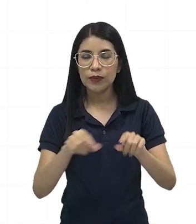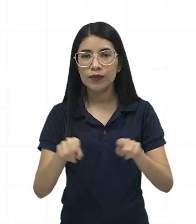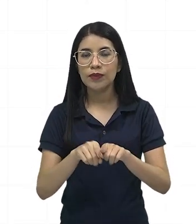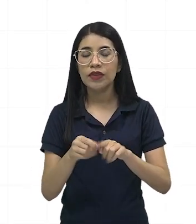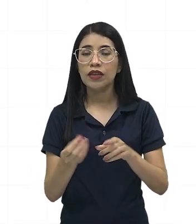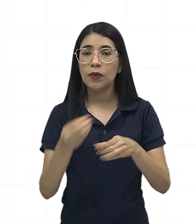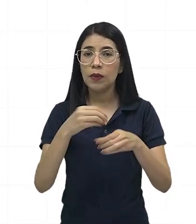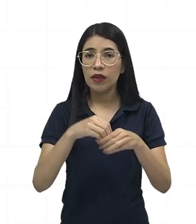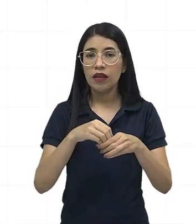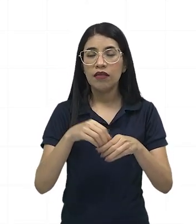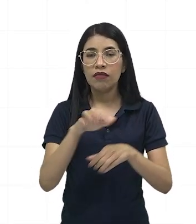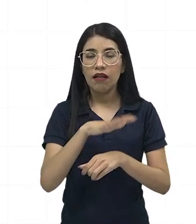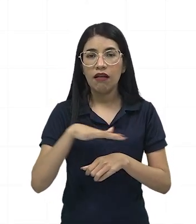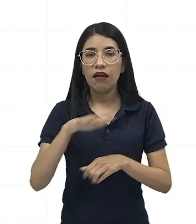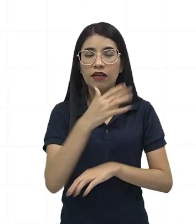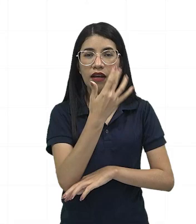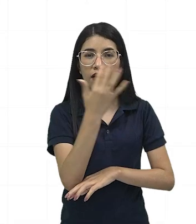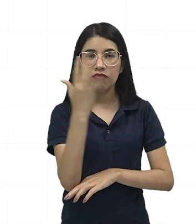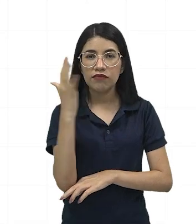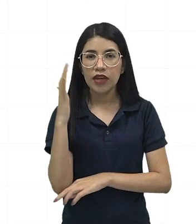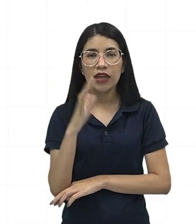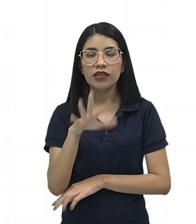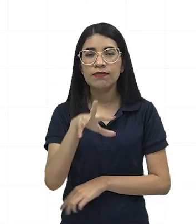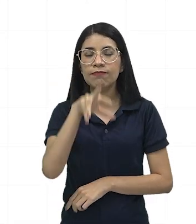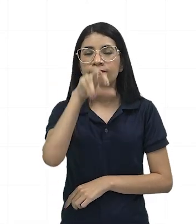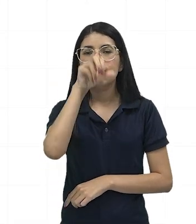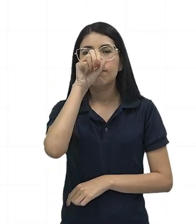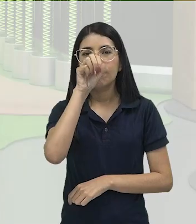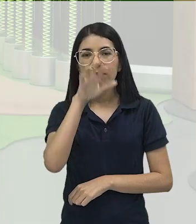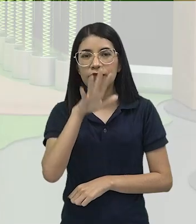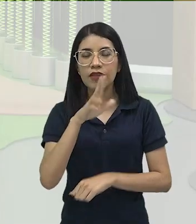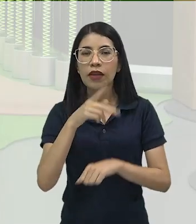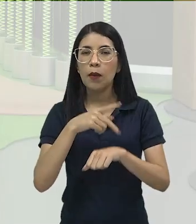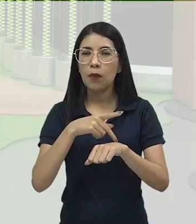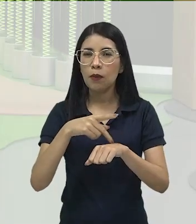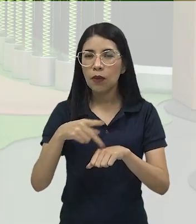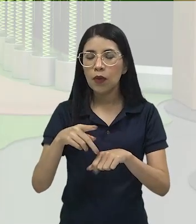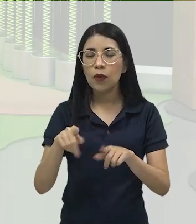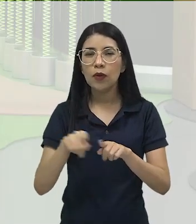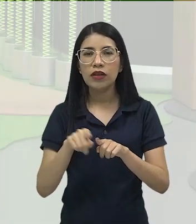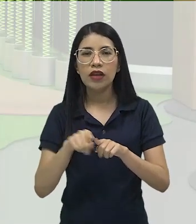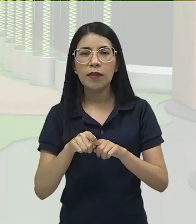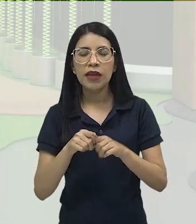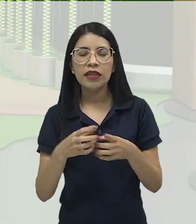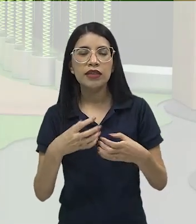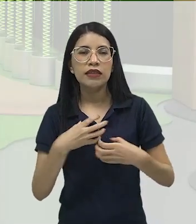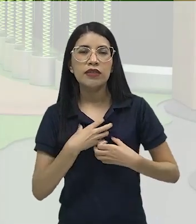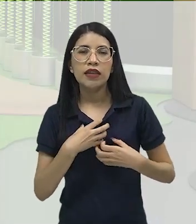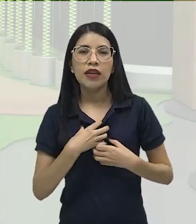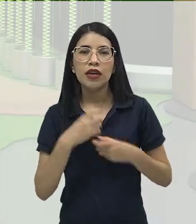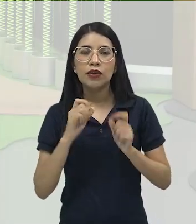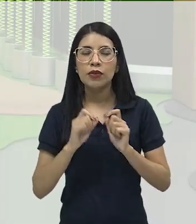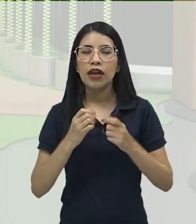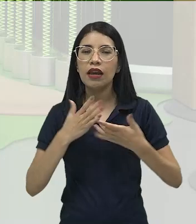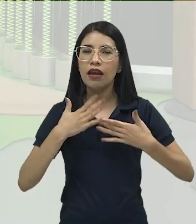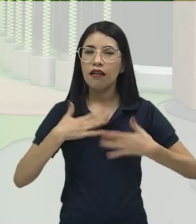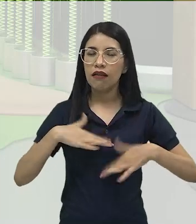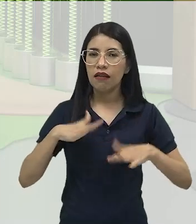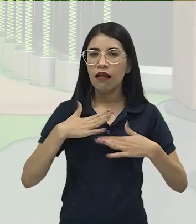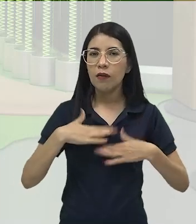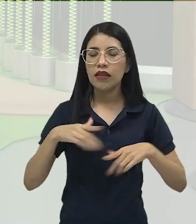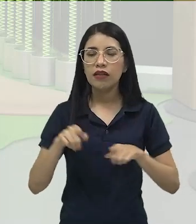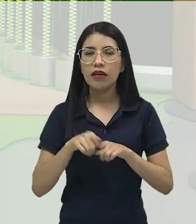da floresta, quando a gente está ali respirando aquele ar mais puro, né? Aquela sensação mais tranquila